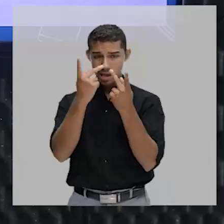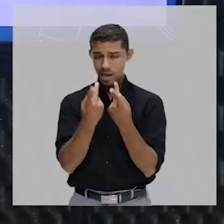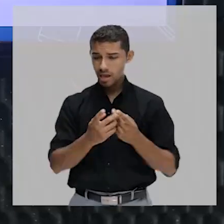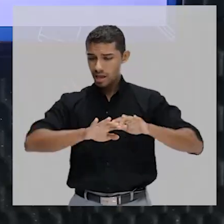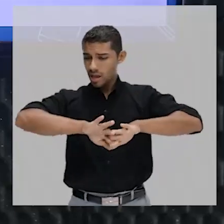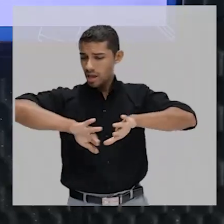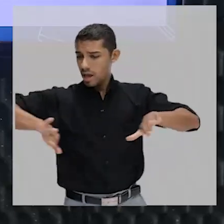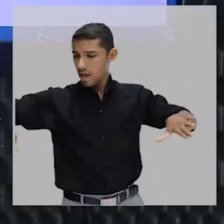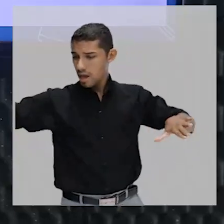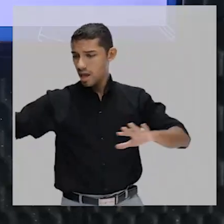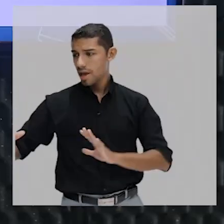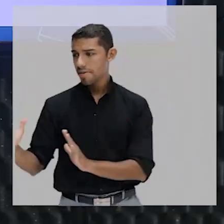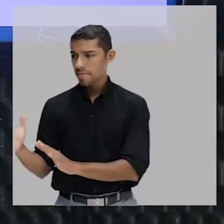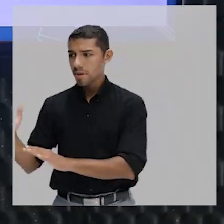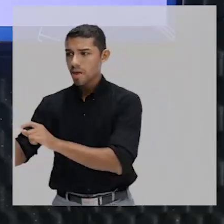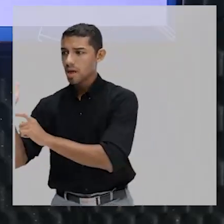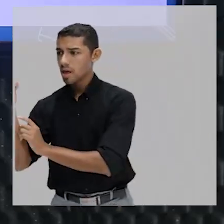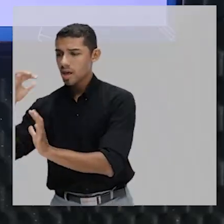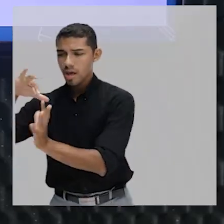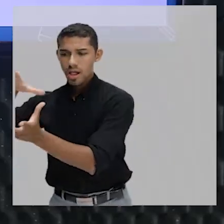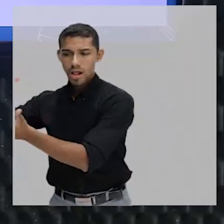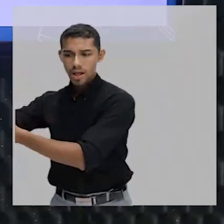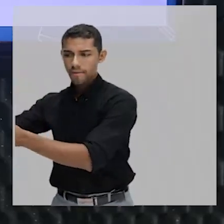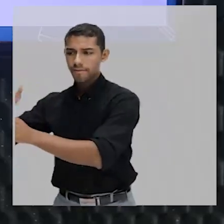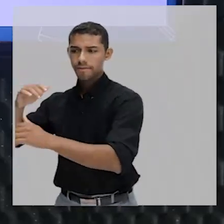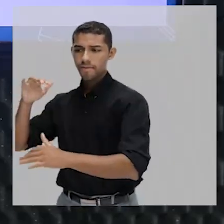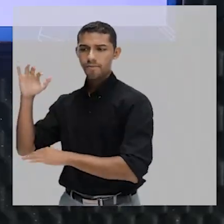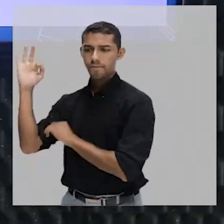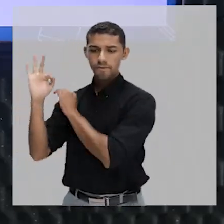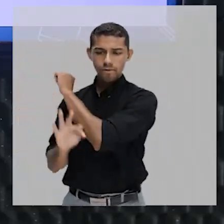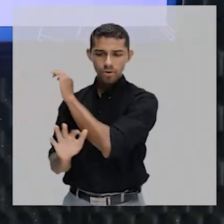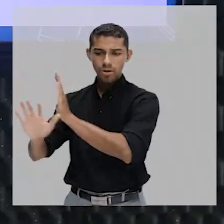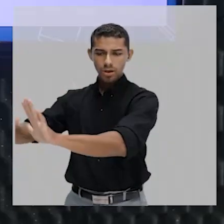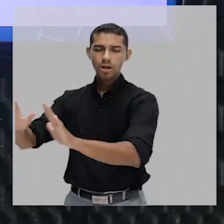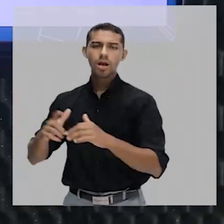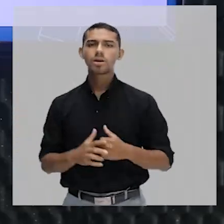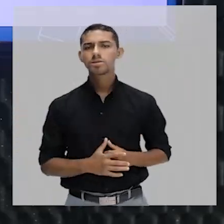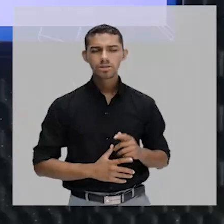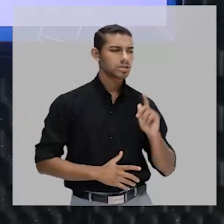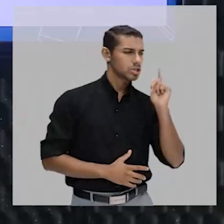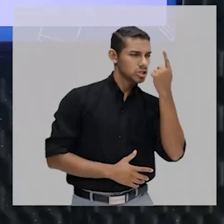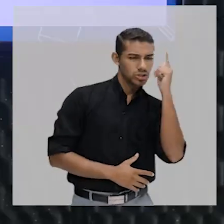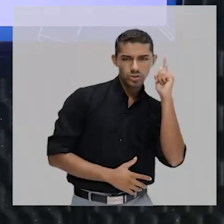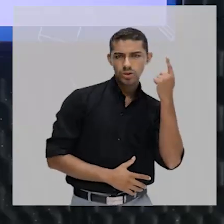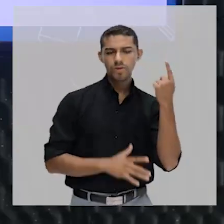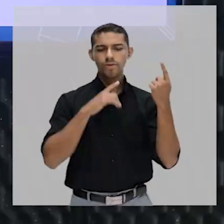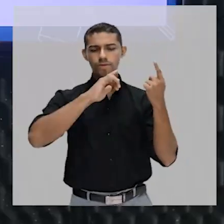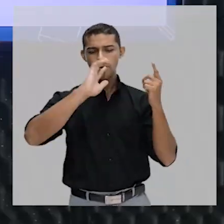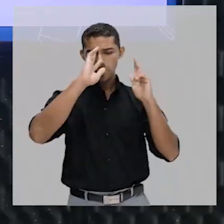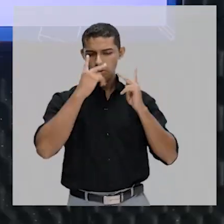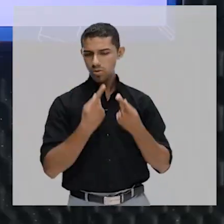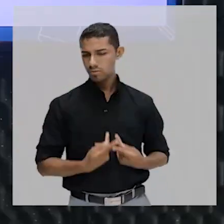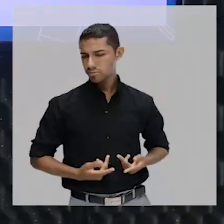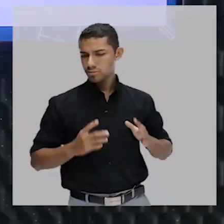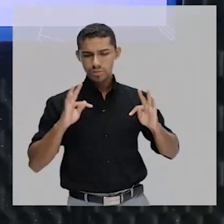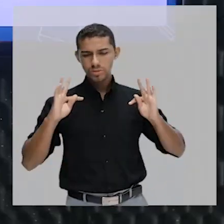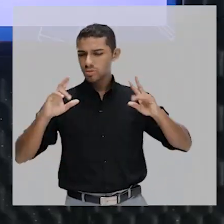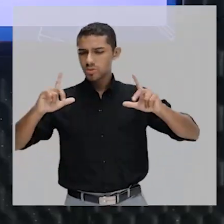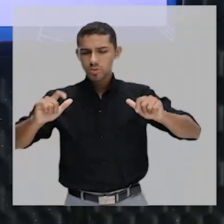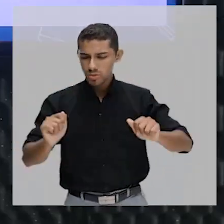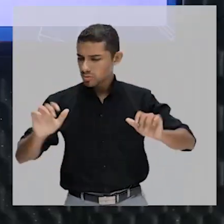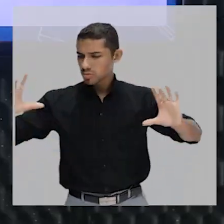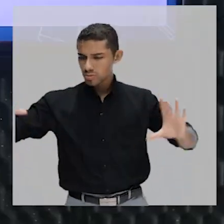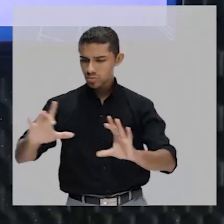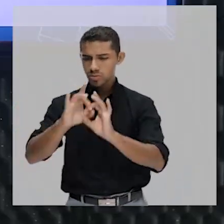parte física. Não separa. Ah, geografia física, eu gosto da geografia física. Não, eu prefiro a geografia humana. Tudo é geografia, tudo se